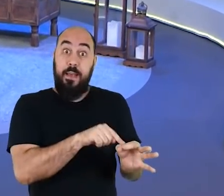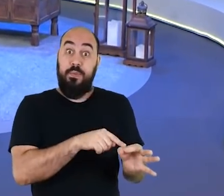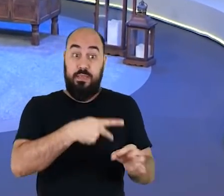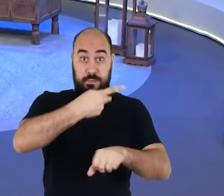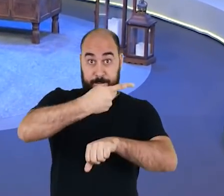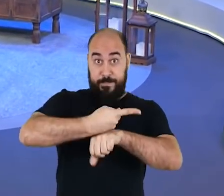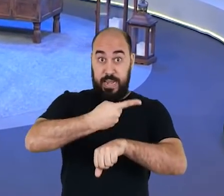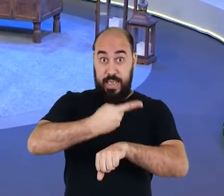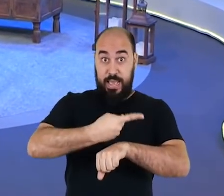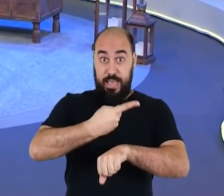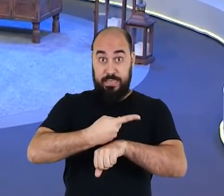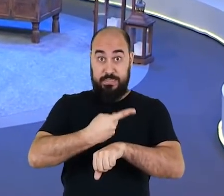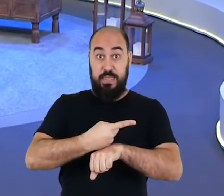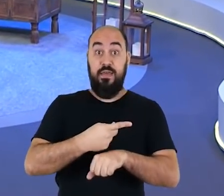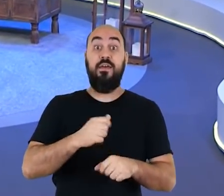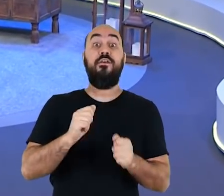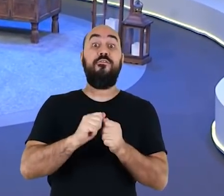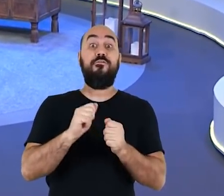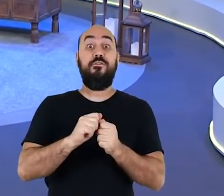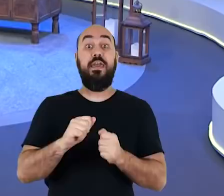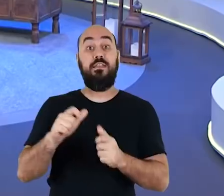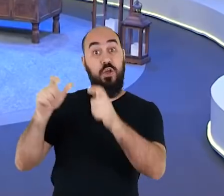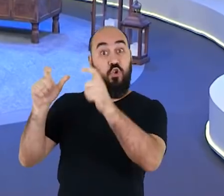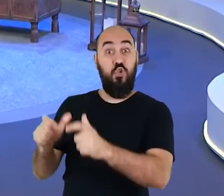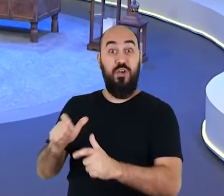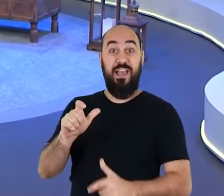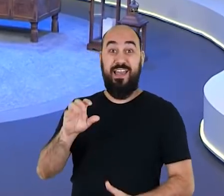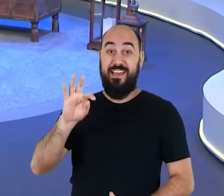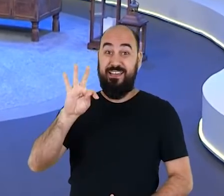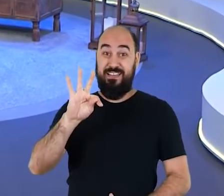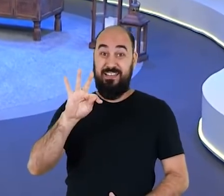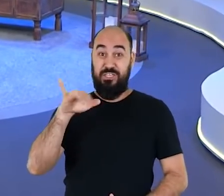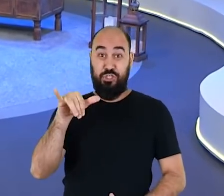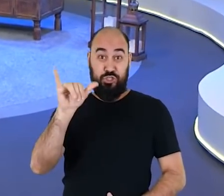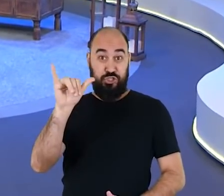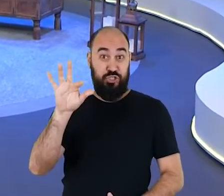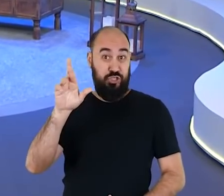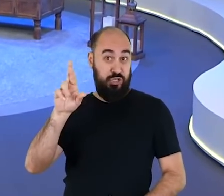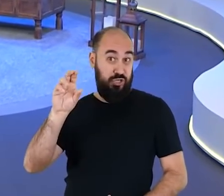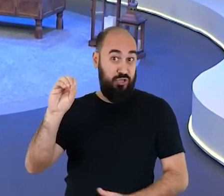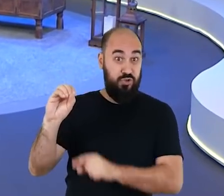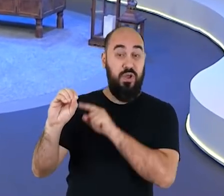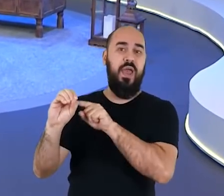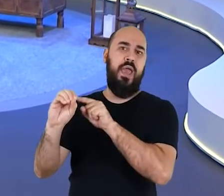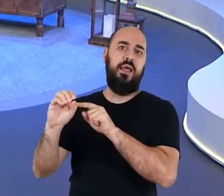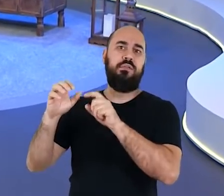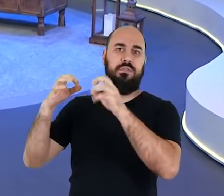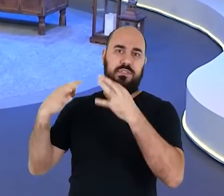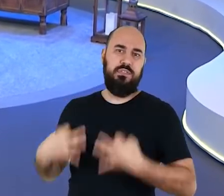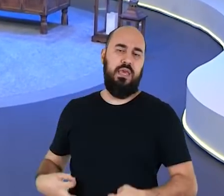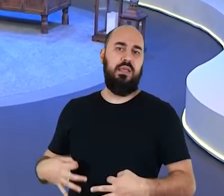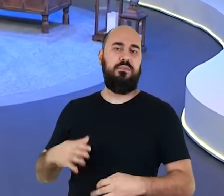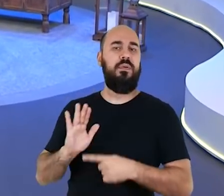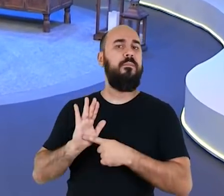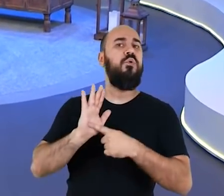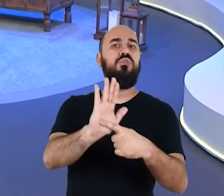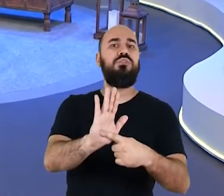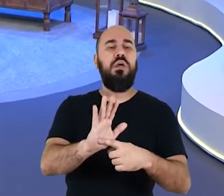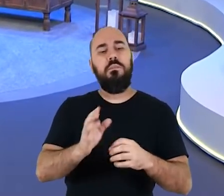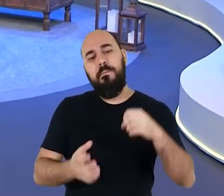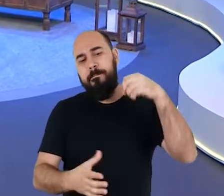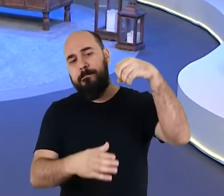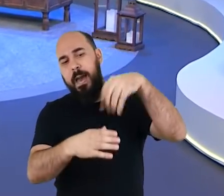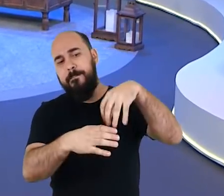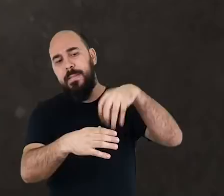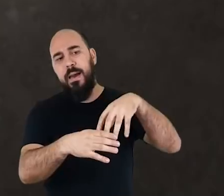de prata, aquela feita em Tiro, a mais consagrada para ser apresentada no templo. Então você vai ver agora no seu vídeo como era